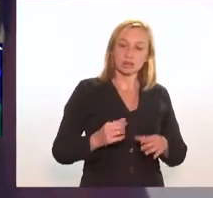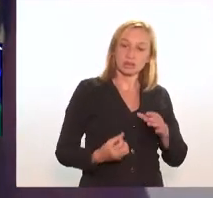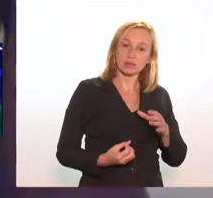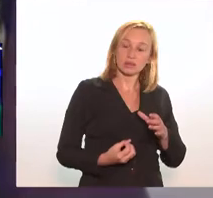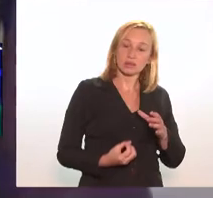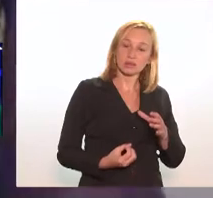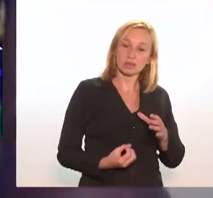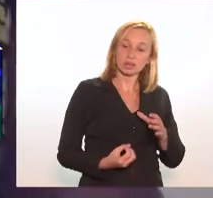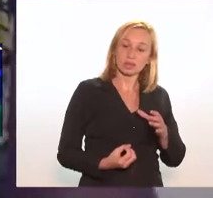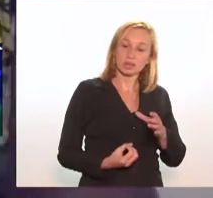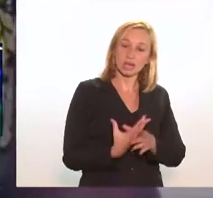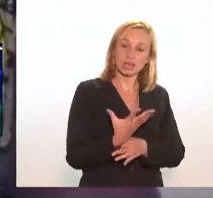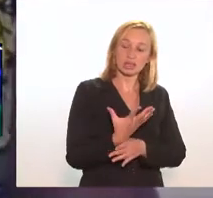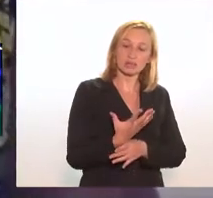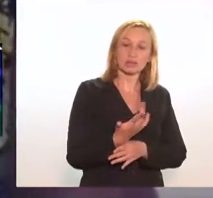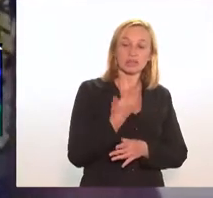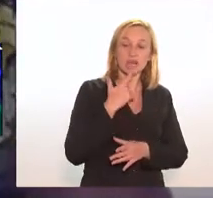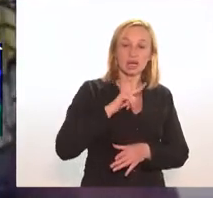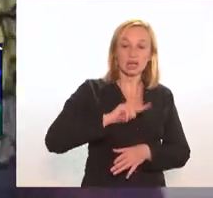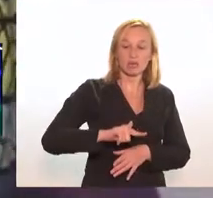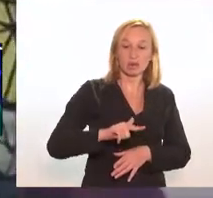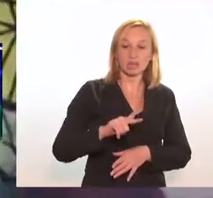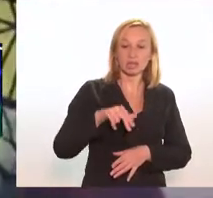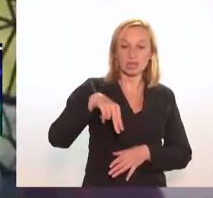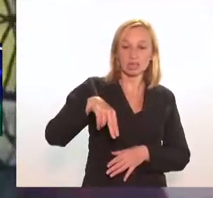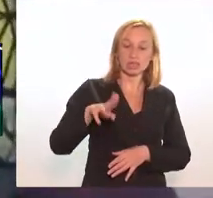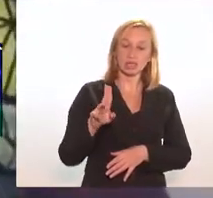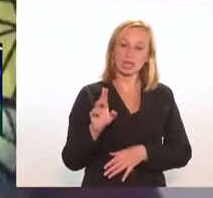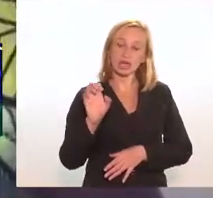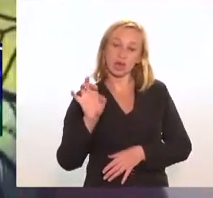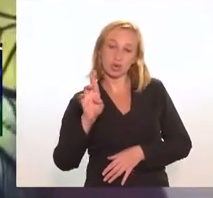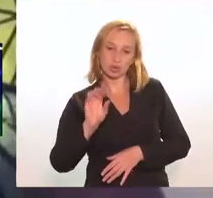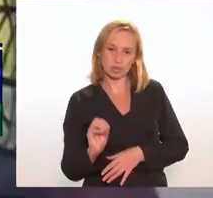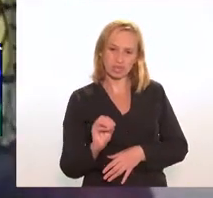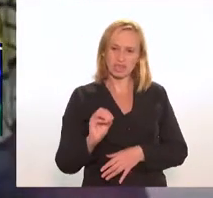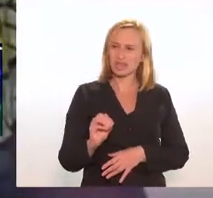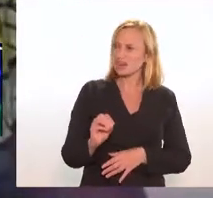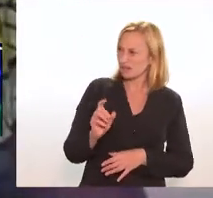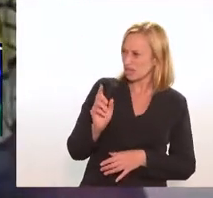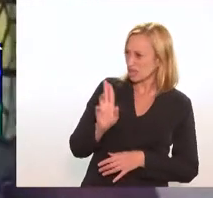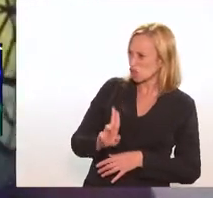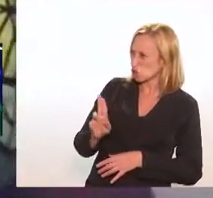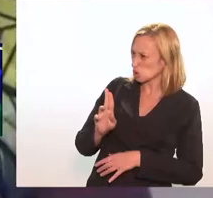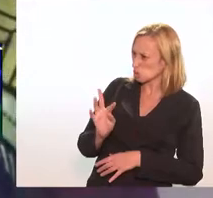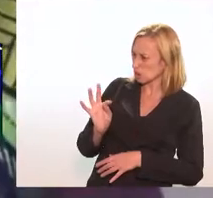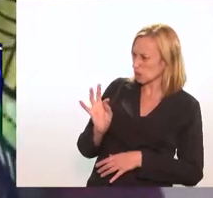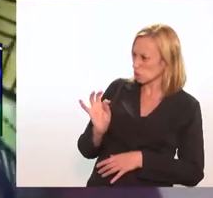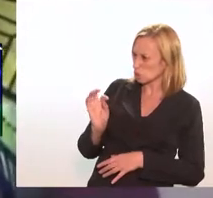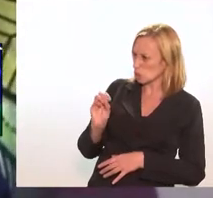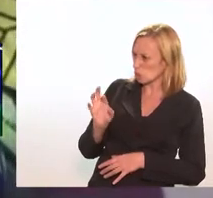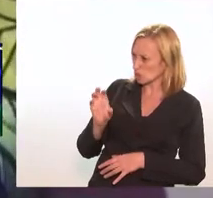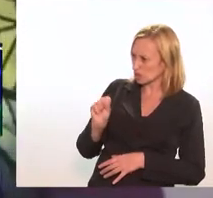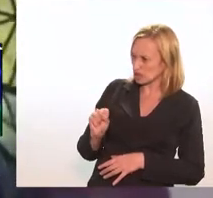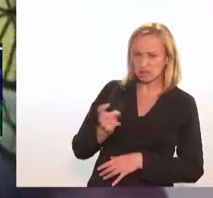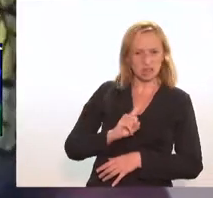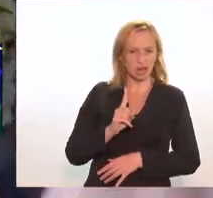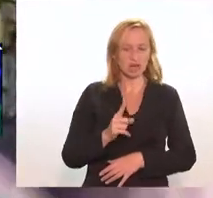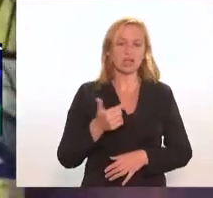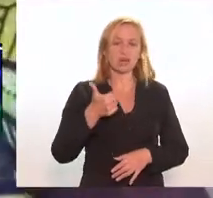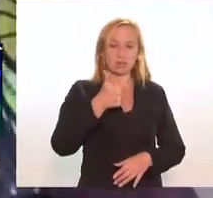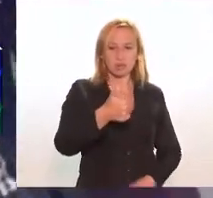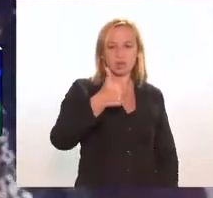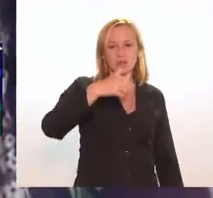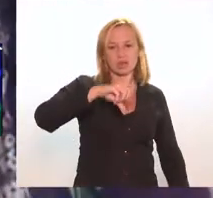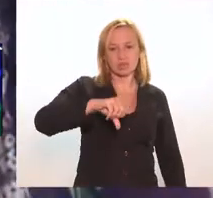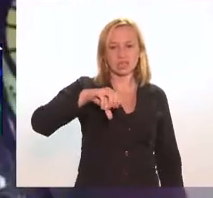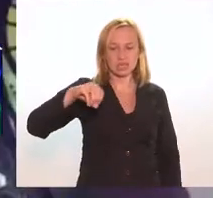linguagem neutra. Isso será todes? Não. Não está dito que será todes. lá na Finlândia, em 1960,